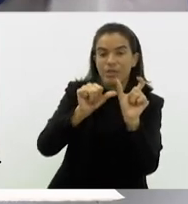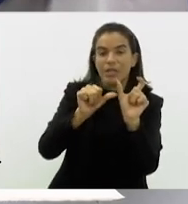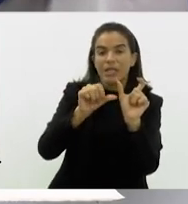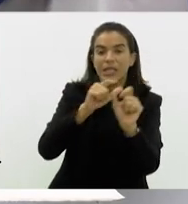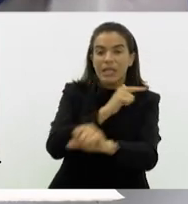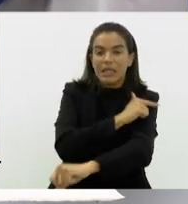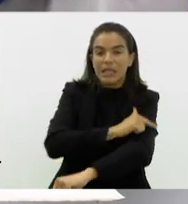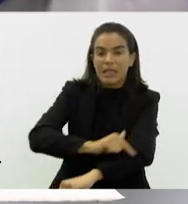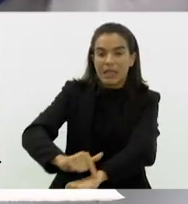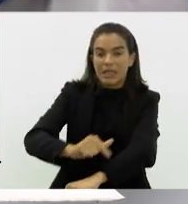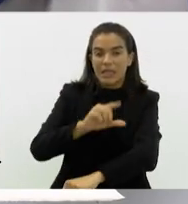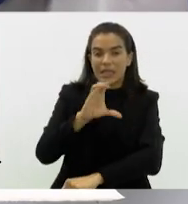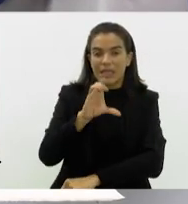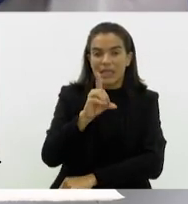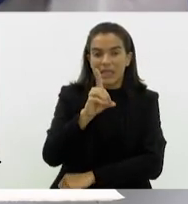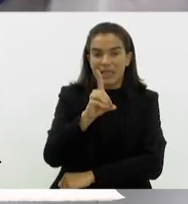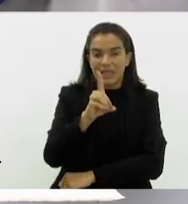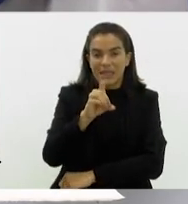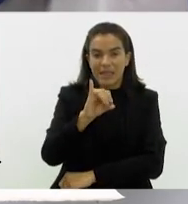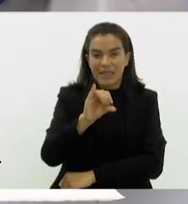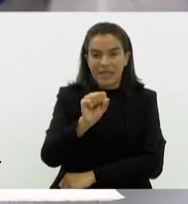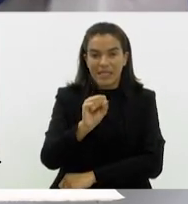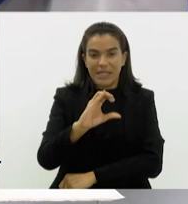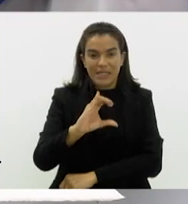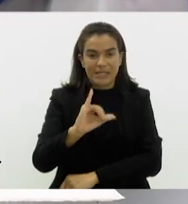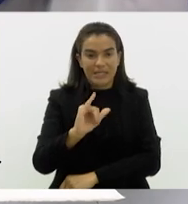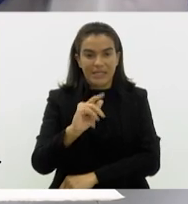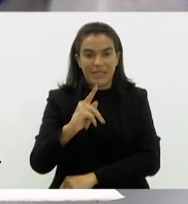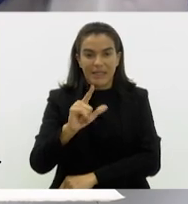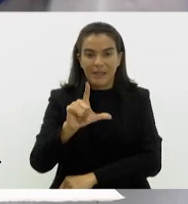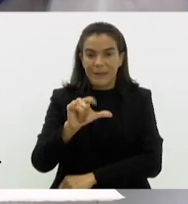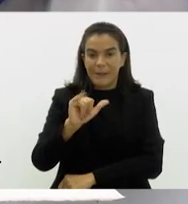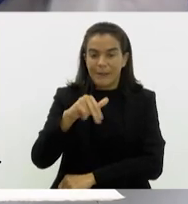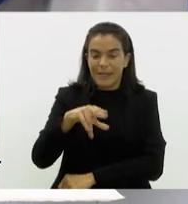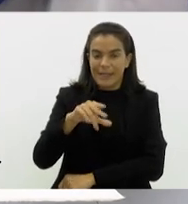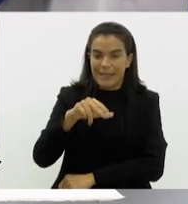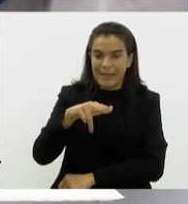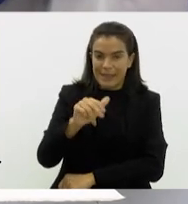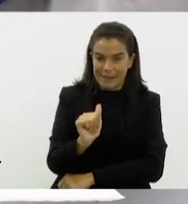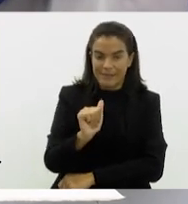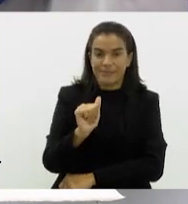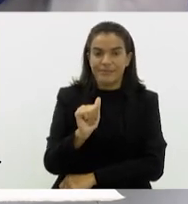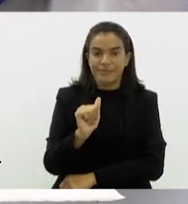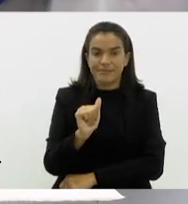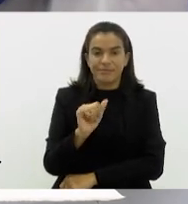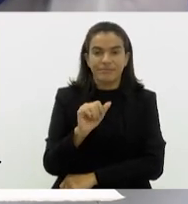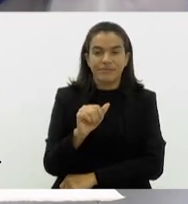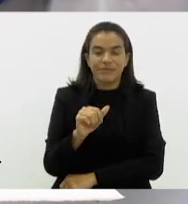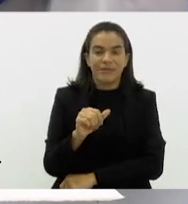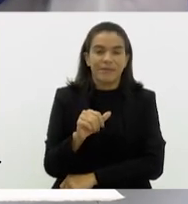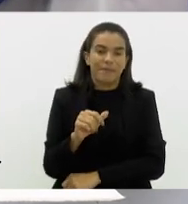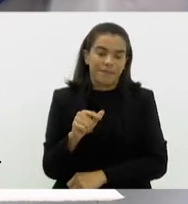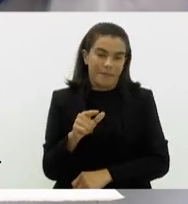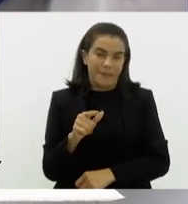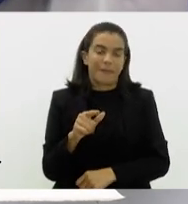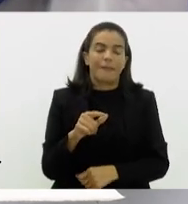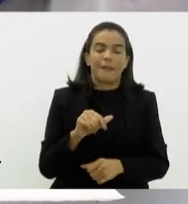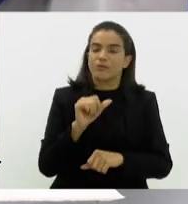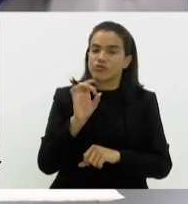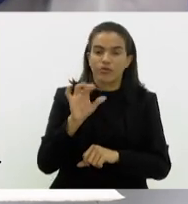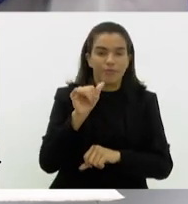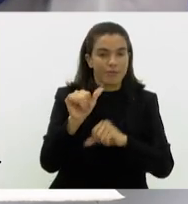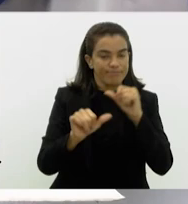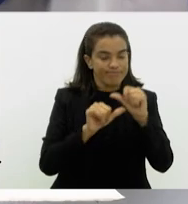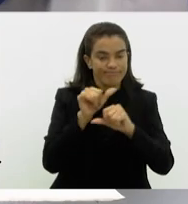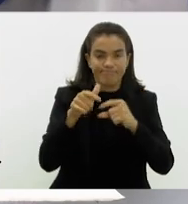que na verdade ele botou disciplina. Acho que é só nesse sentido. A ementa está escrito disciplina. E aí ele faz